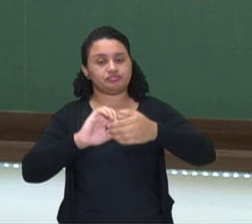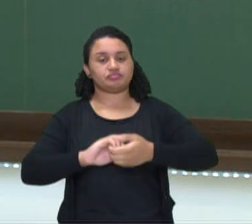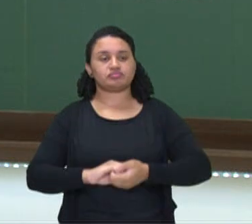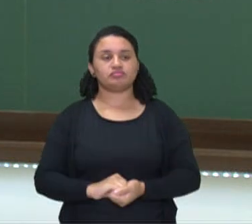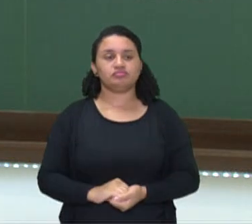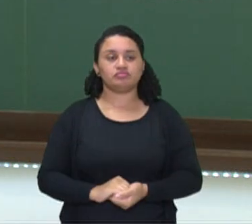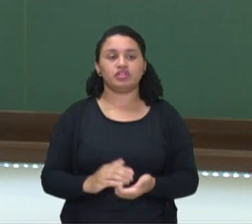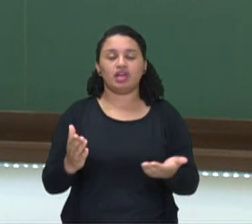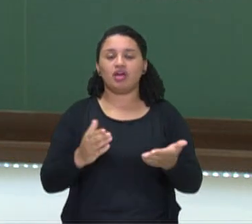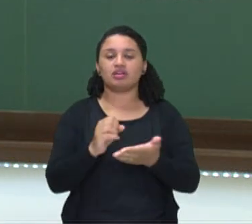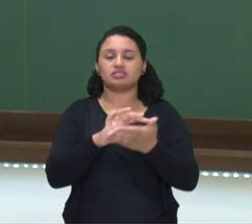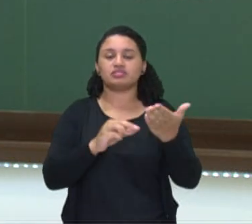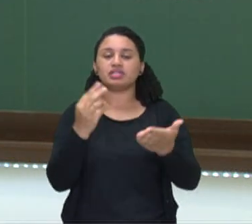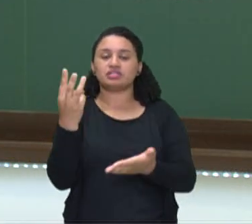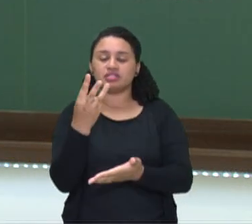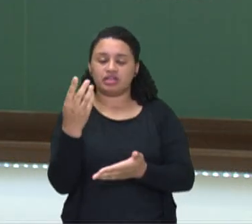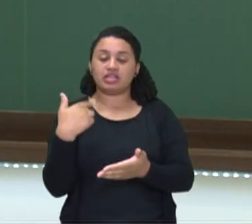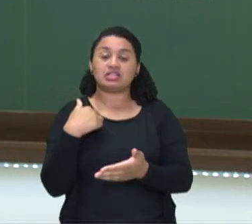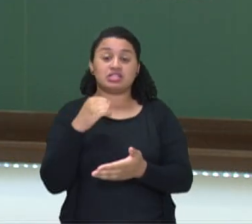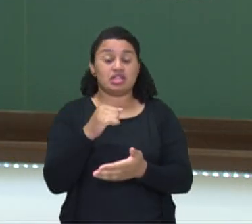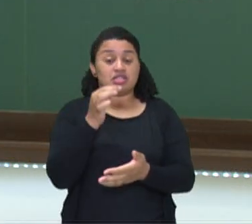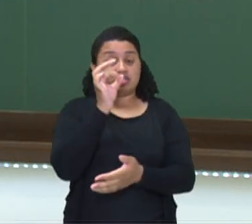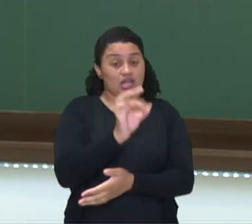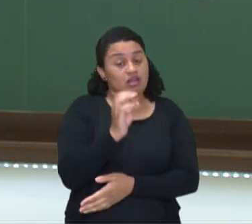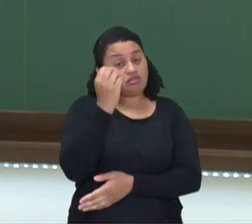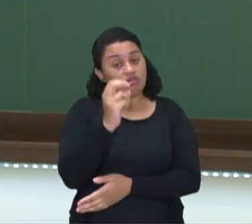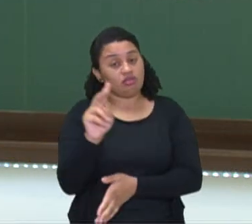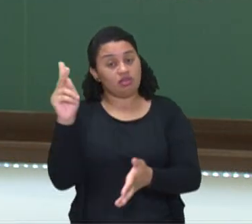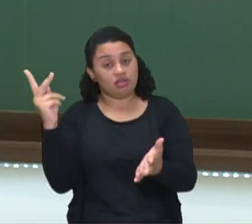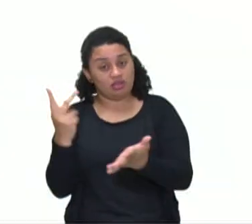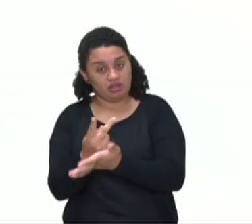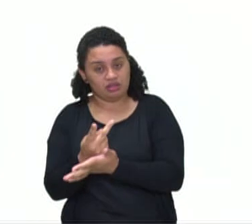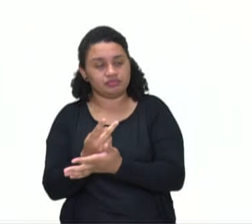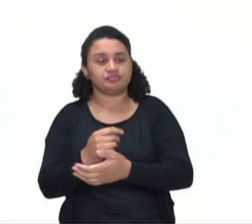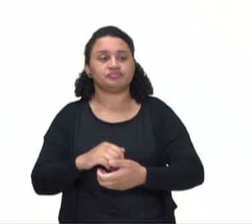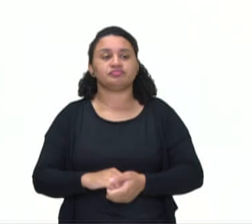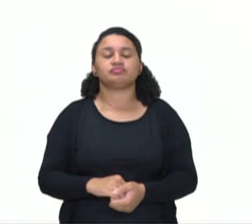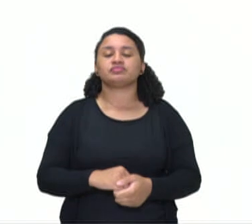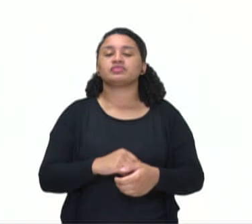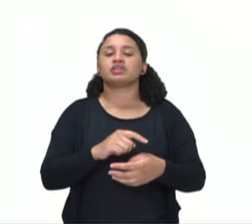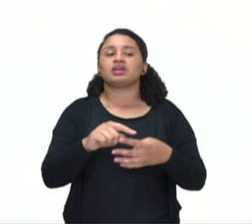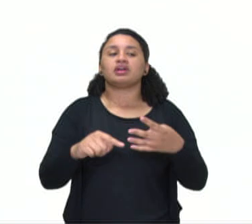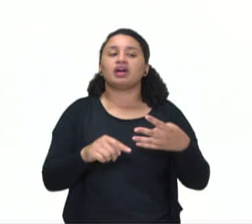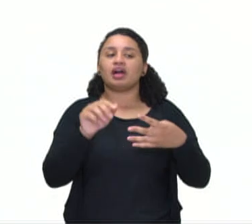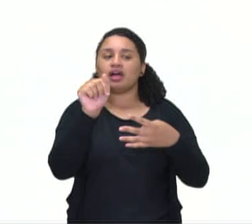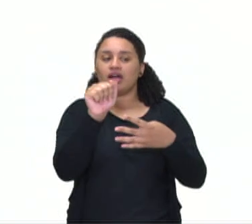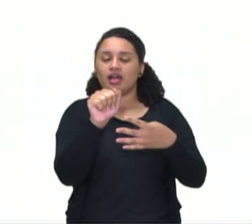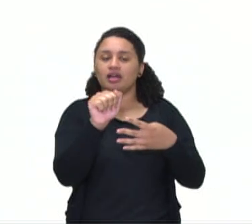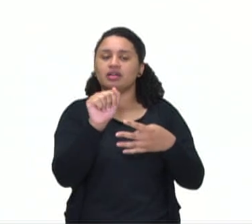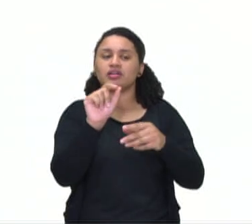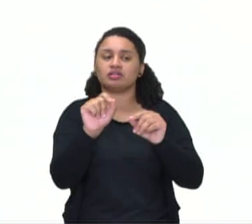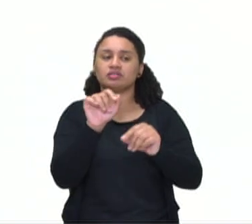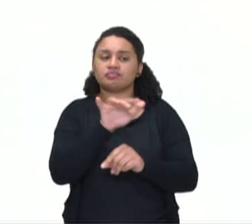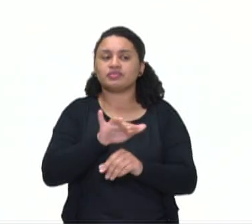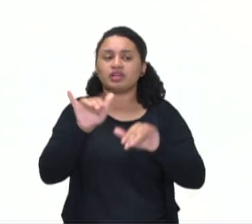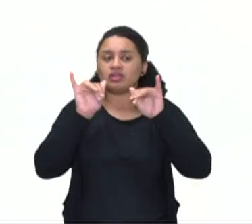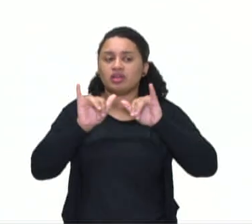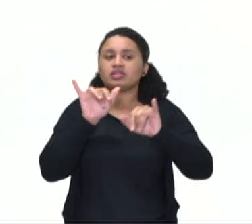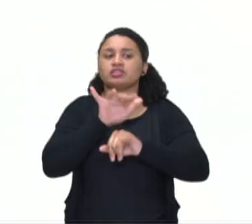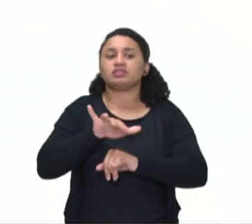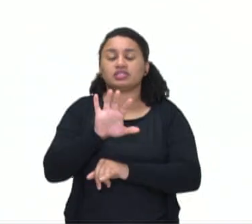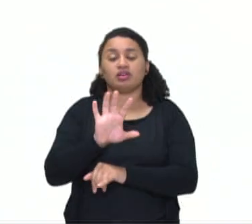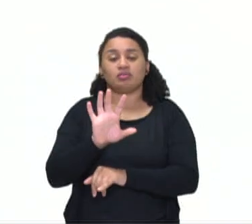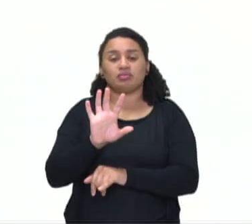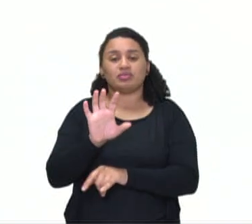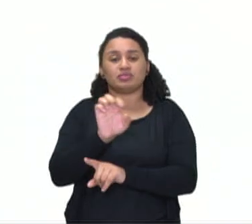Verdadeiro ou falso a respeito da notícia? Vamos lá. Letra A. A notícia busca relatar fatos de relevância social.